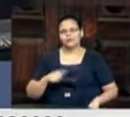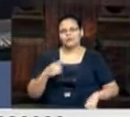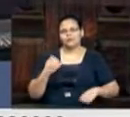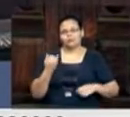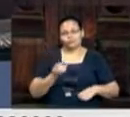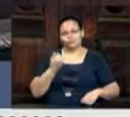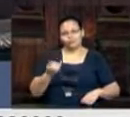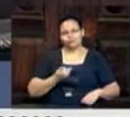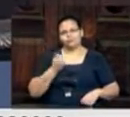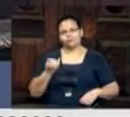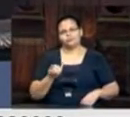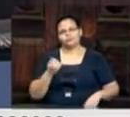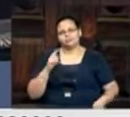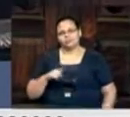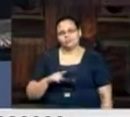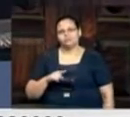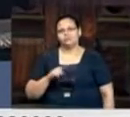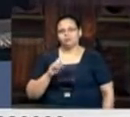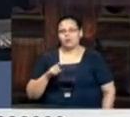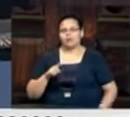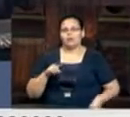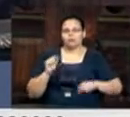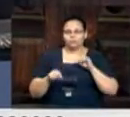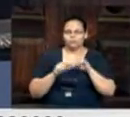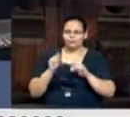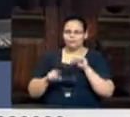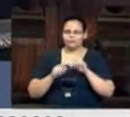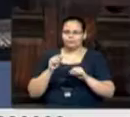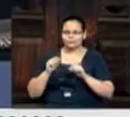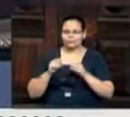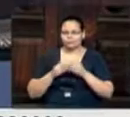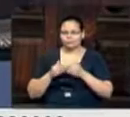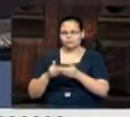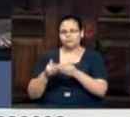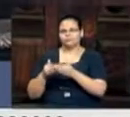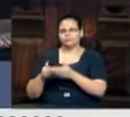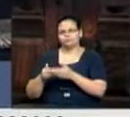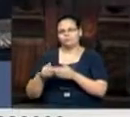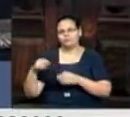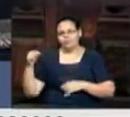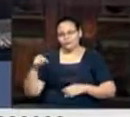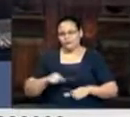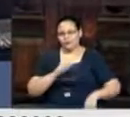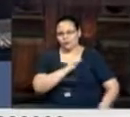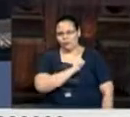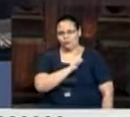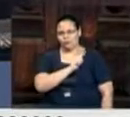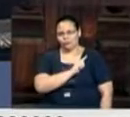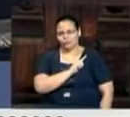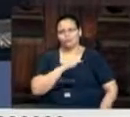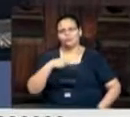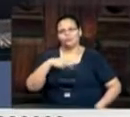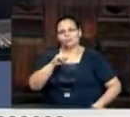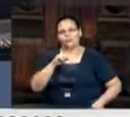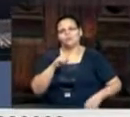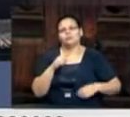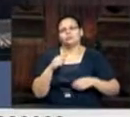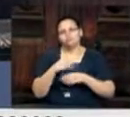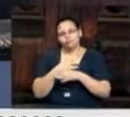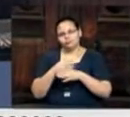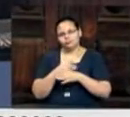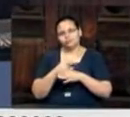seria fundamental como alternativa de deslocamento para quem vem de São Gonçalo para o centro do Rio de